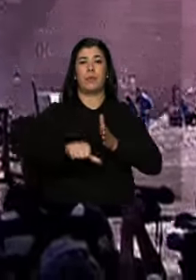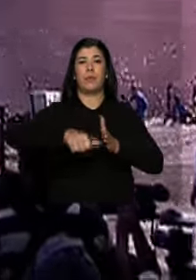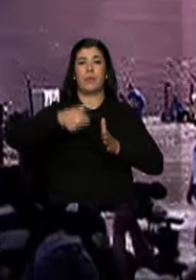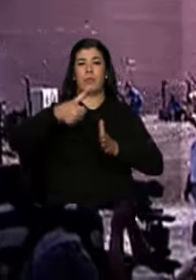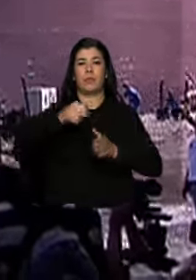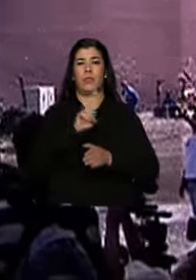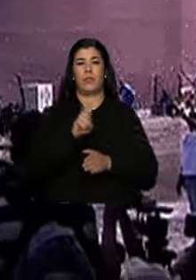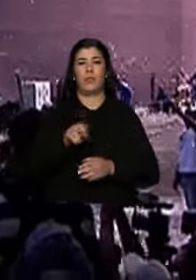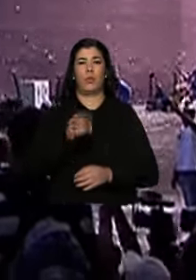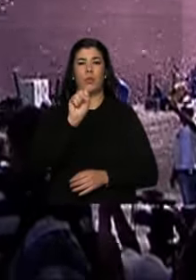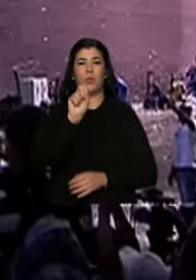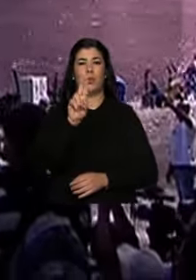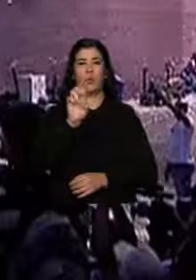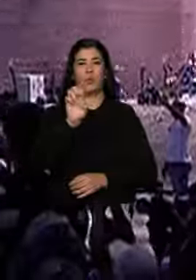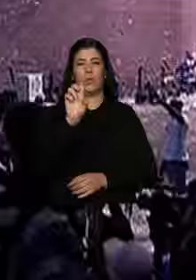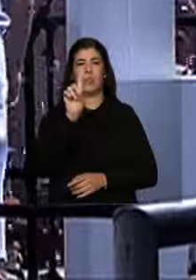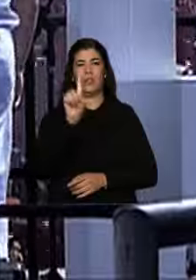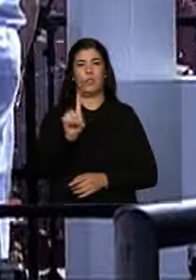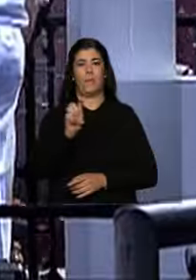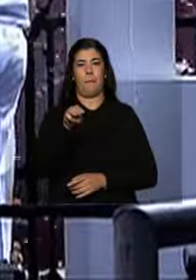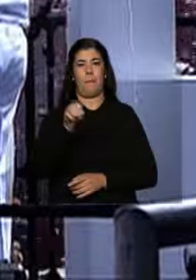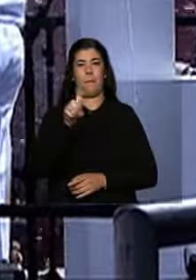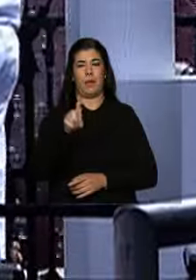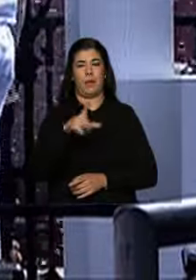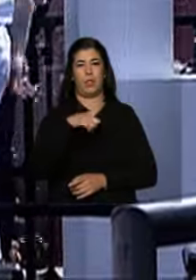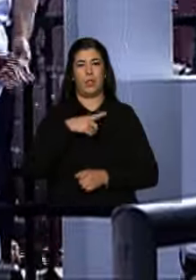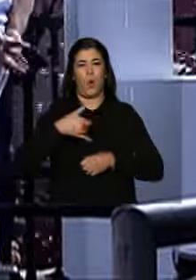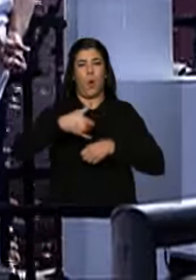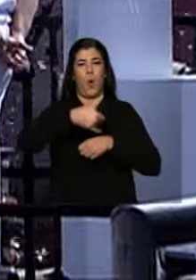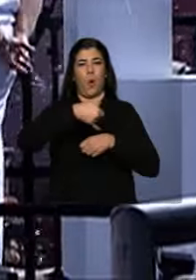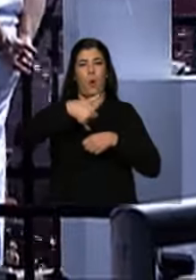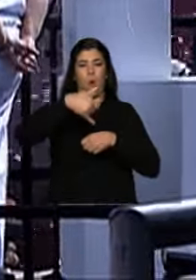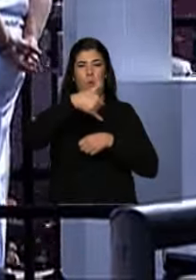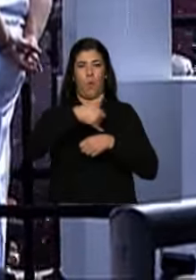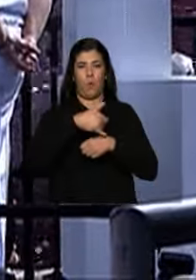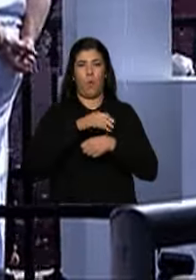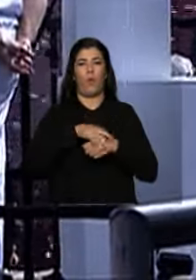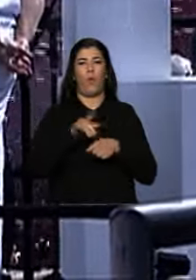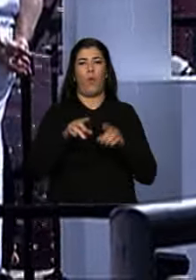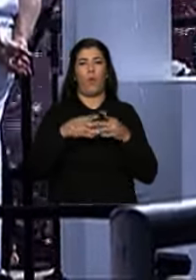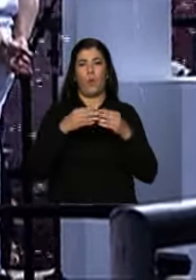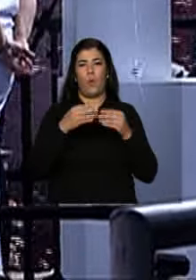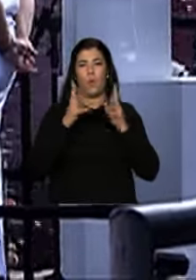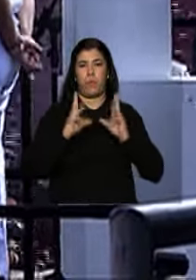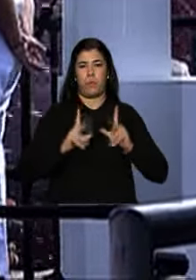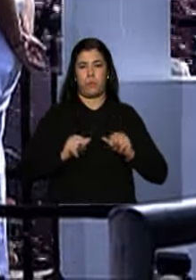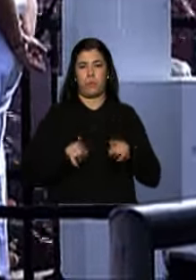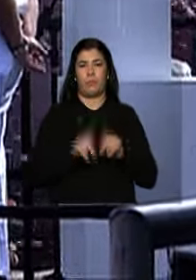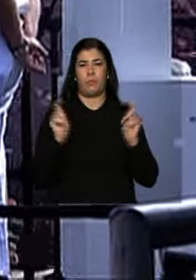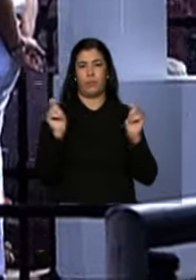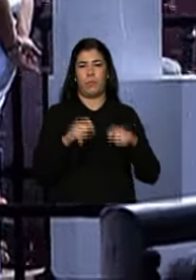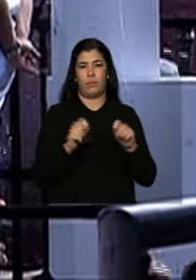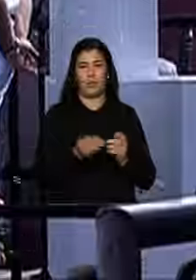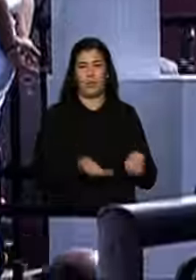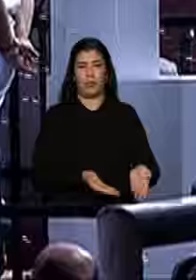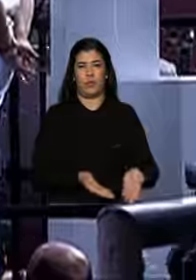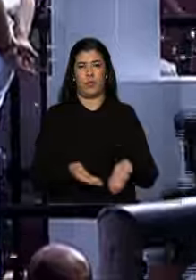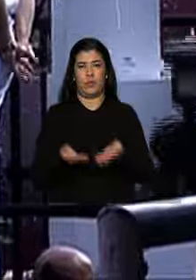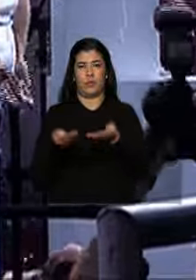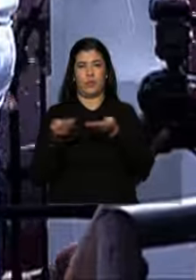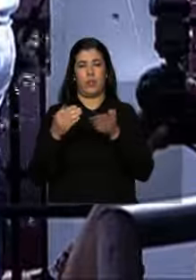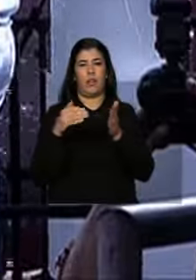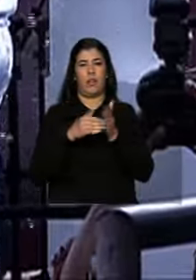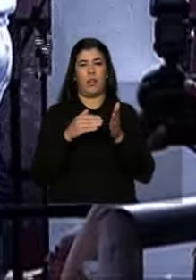Suezmax, destinado ao transporte de óleo cru na exportação e cabotagem, com capacidade de transporte de carga